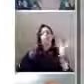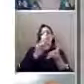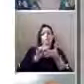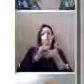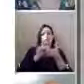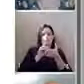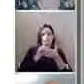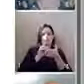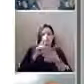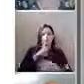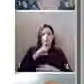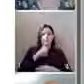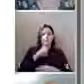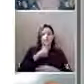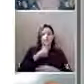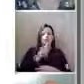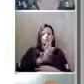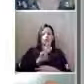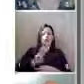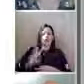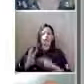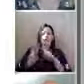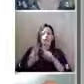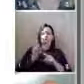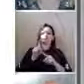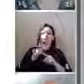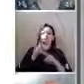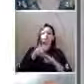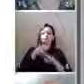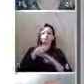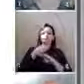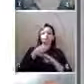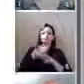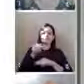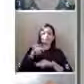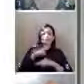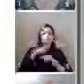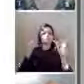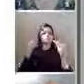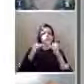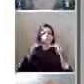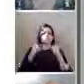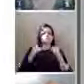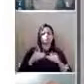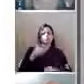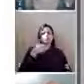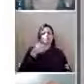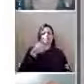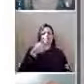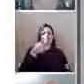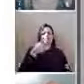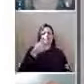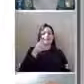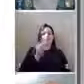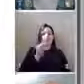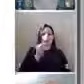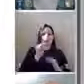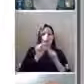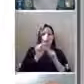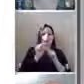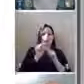online, né? Por isso ele tem conseguimos uma alta frequência de equivalentes, dos 178